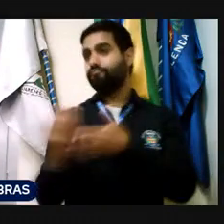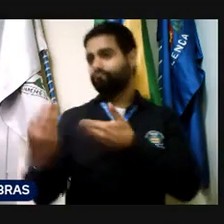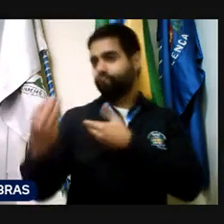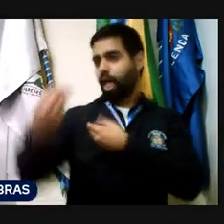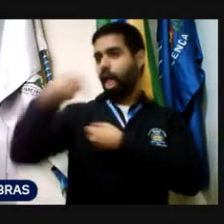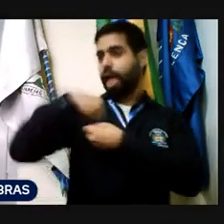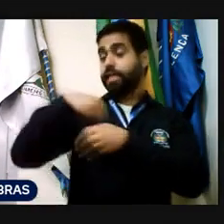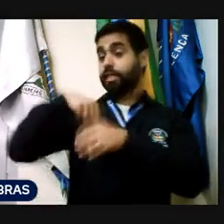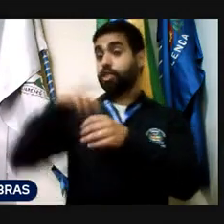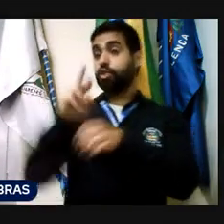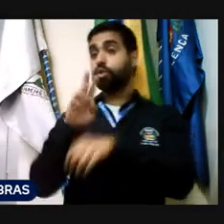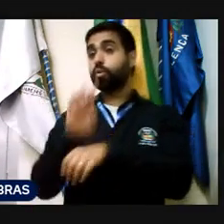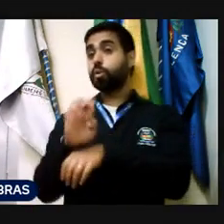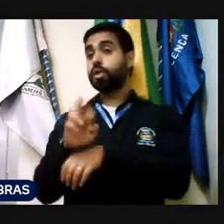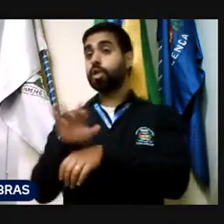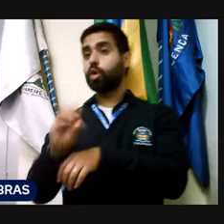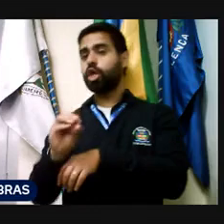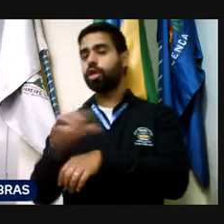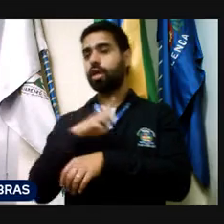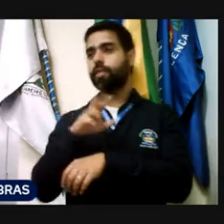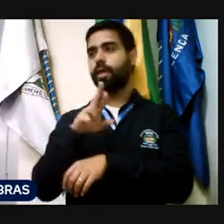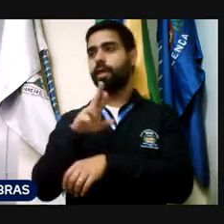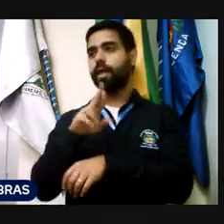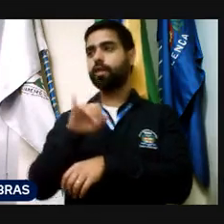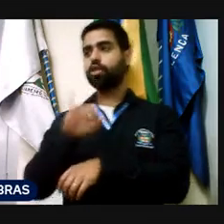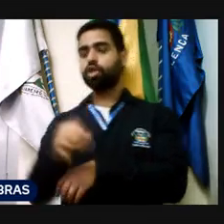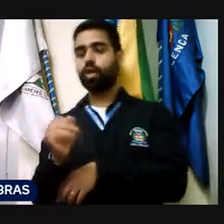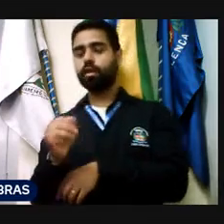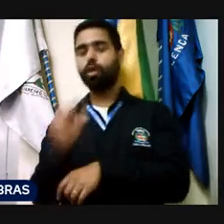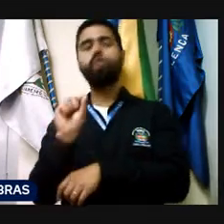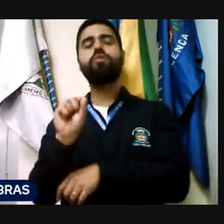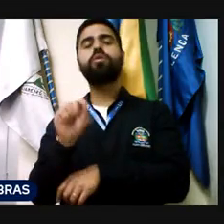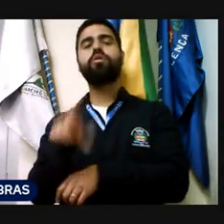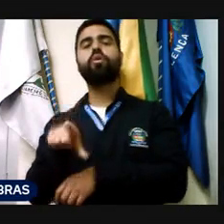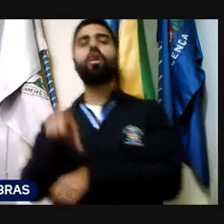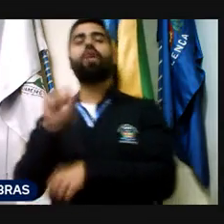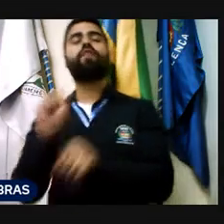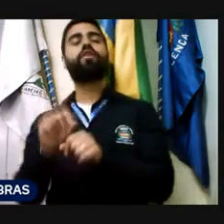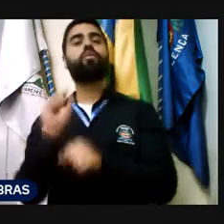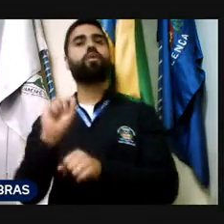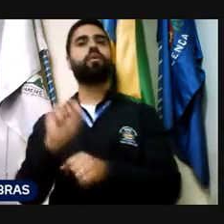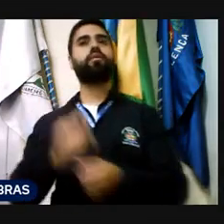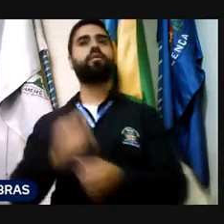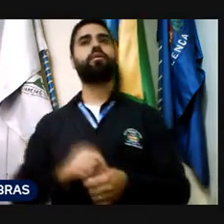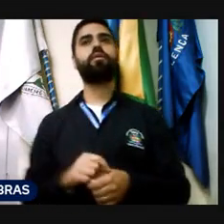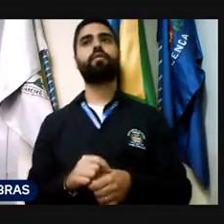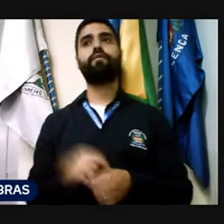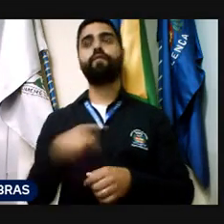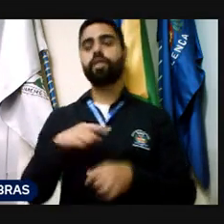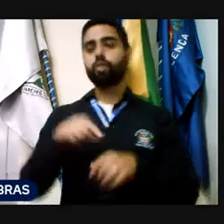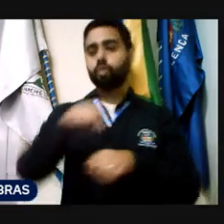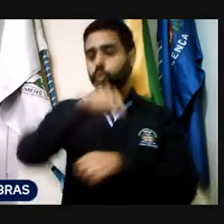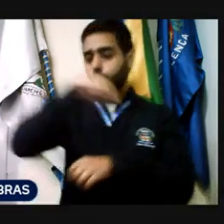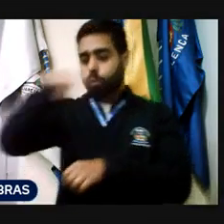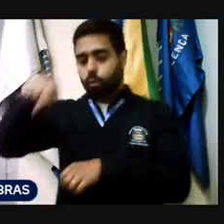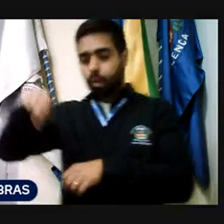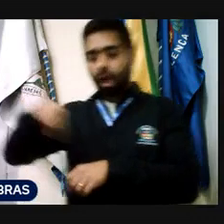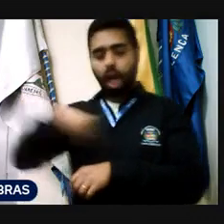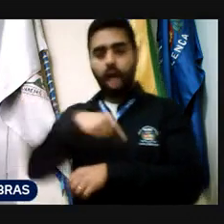Rio de Janeiro vem pelas rodovias. Então, eles decidiram fazer esse cinturão, são 15